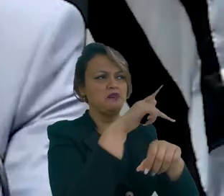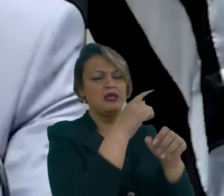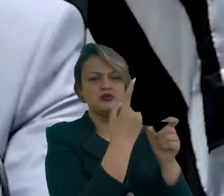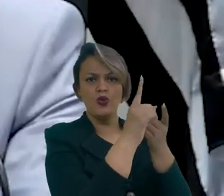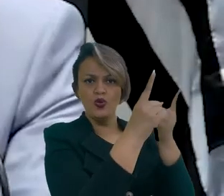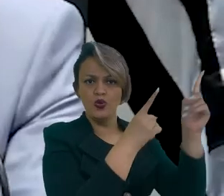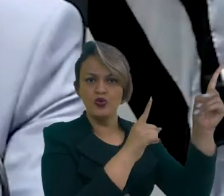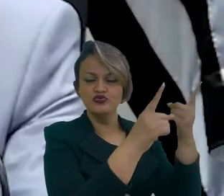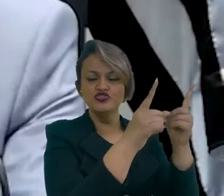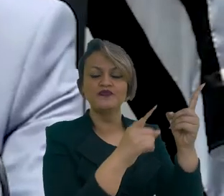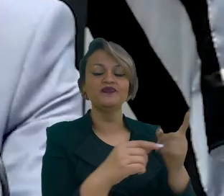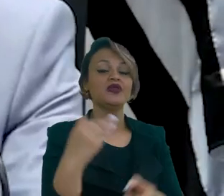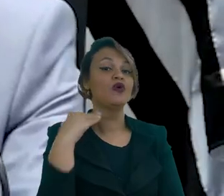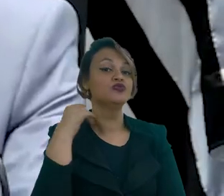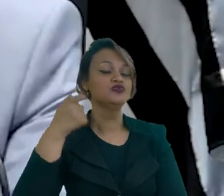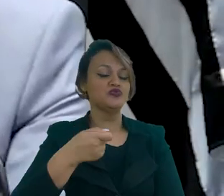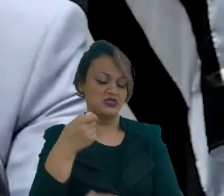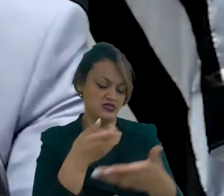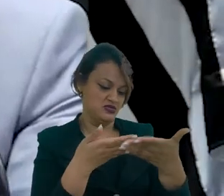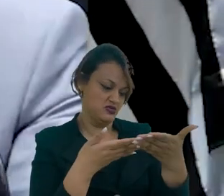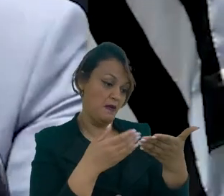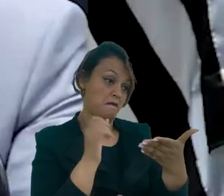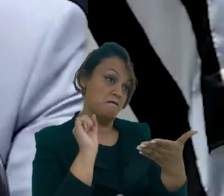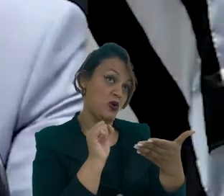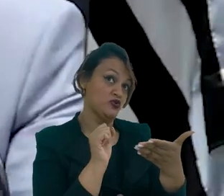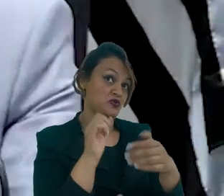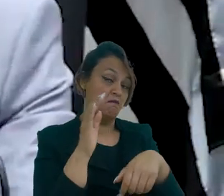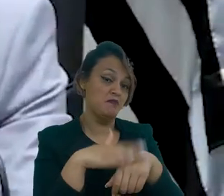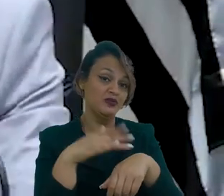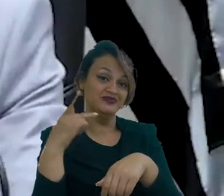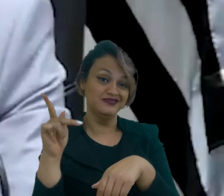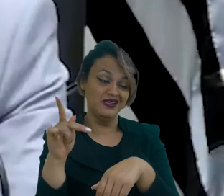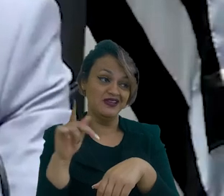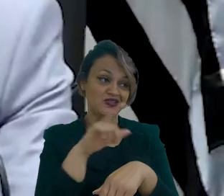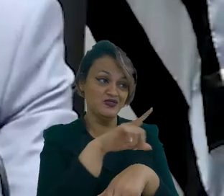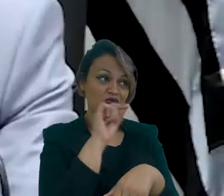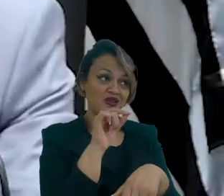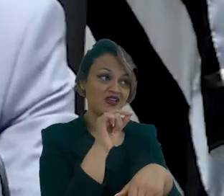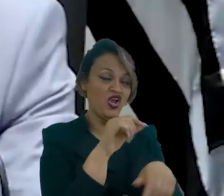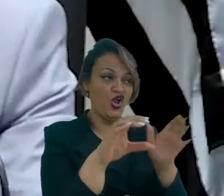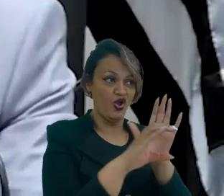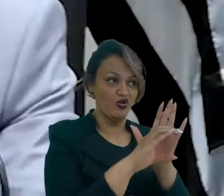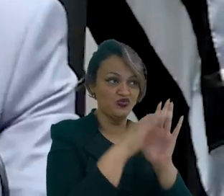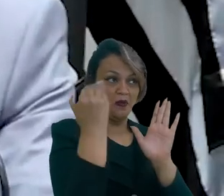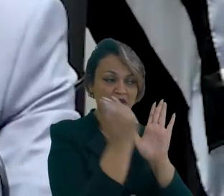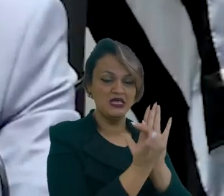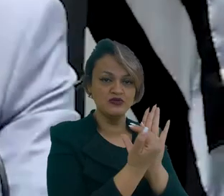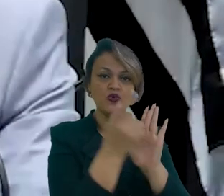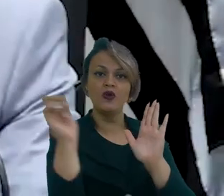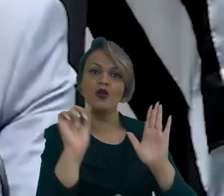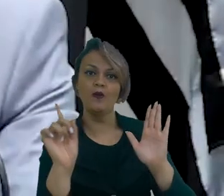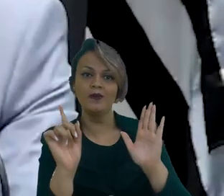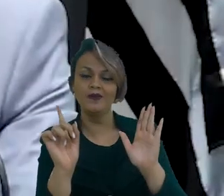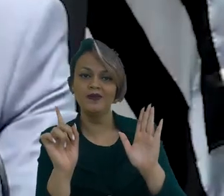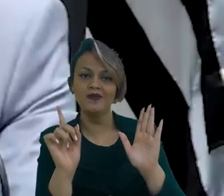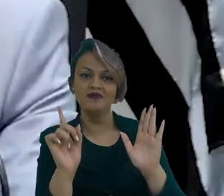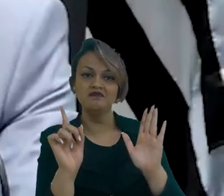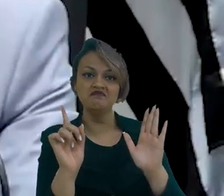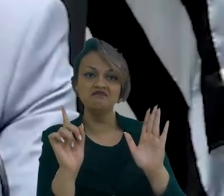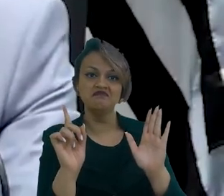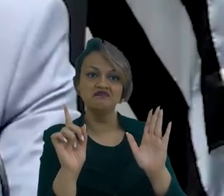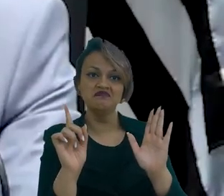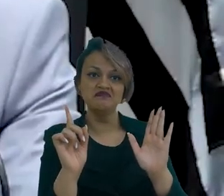mas do Oriente mais próximo o juiz poderia livremente escolher entre a aplicação do código ou não